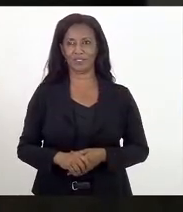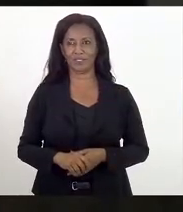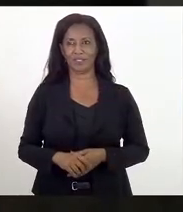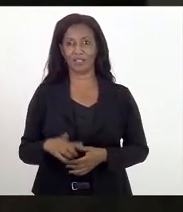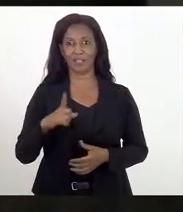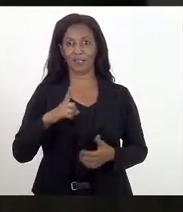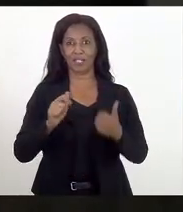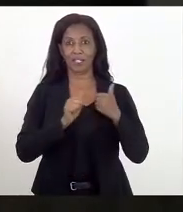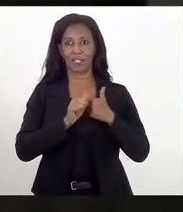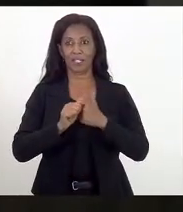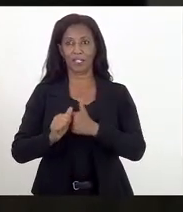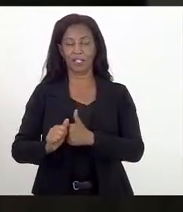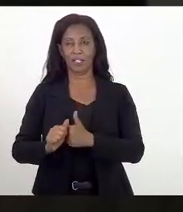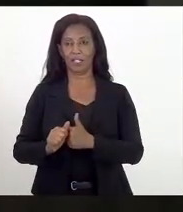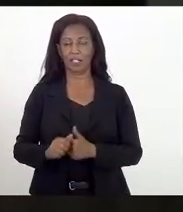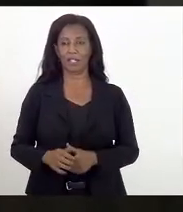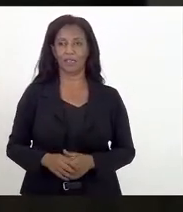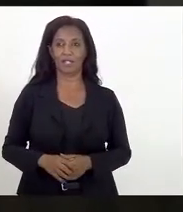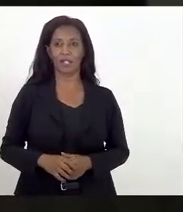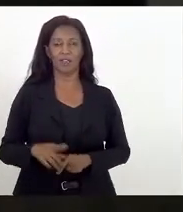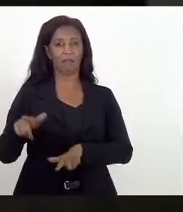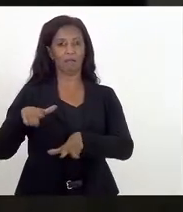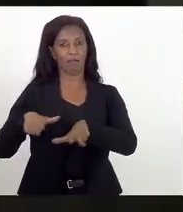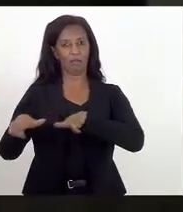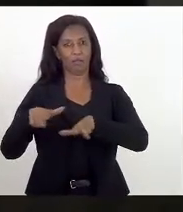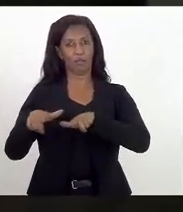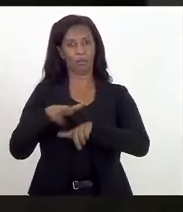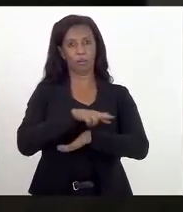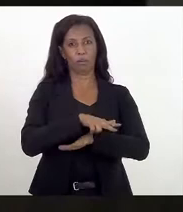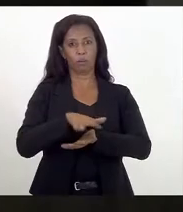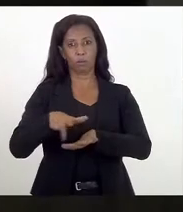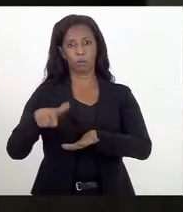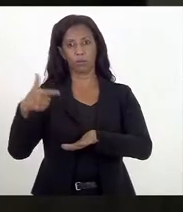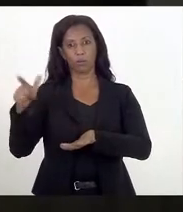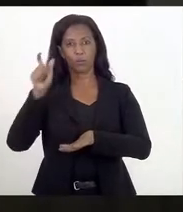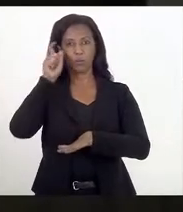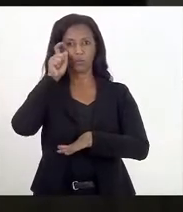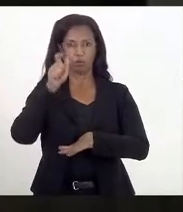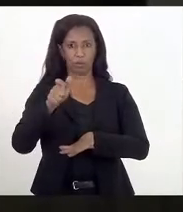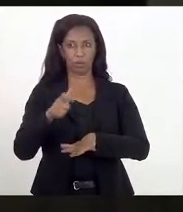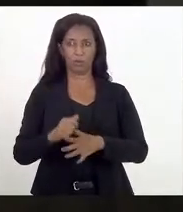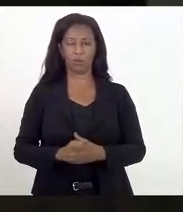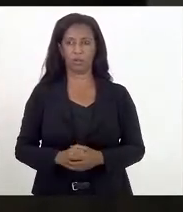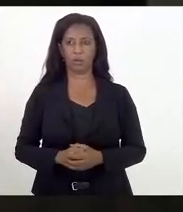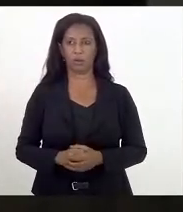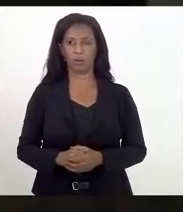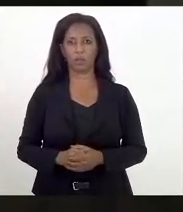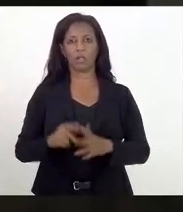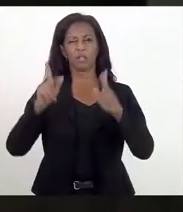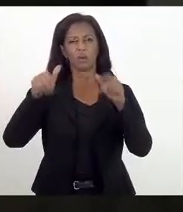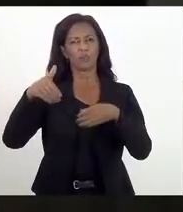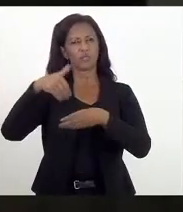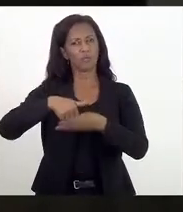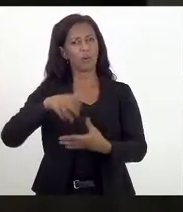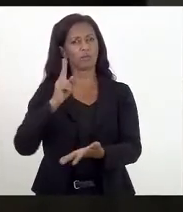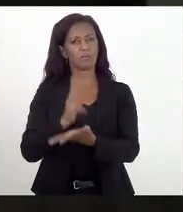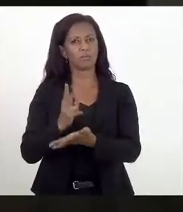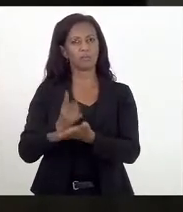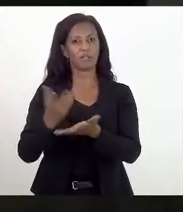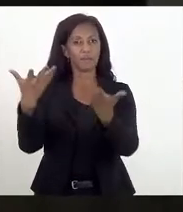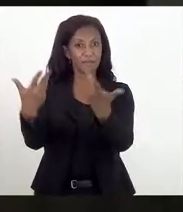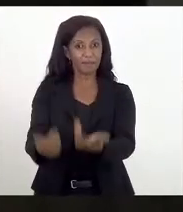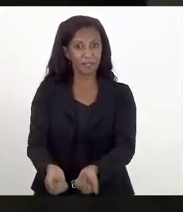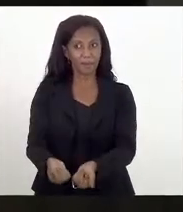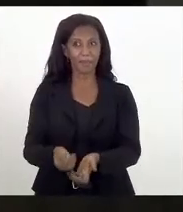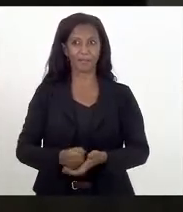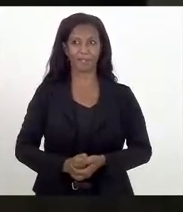acompanhamento de categorias, servidores, de outros interessados, como muitas vezes a gente vota aqui, vamos tentar,